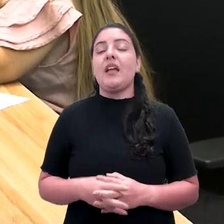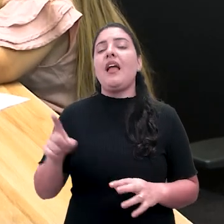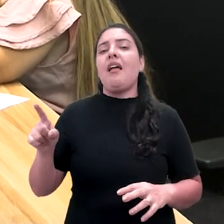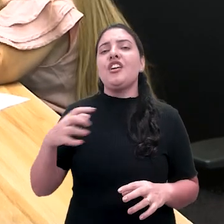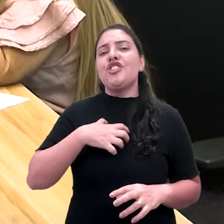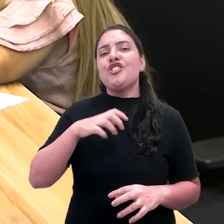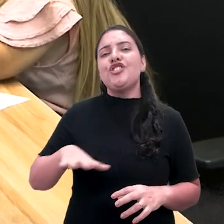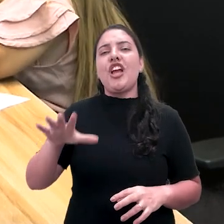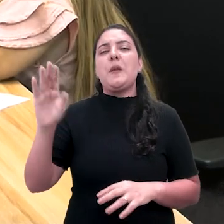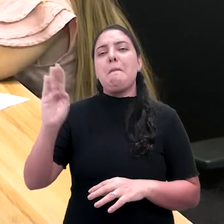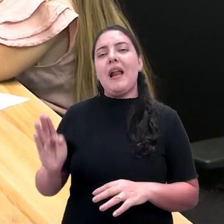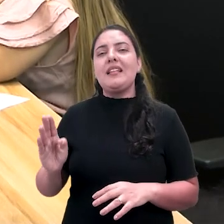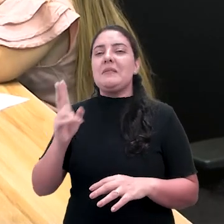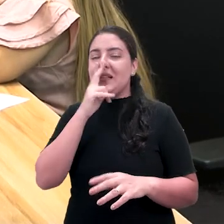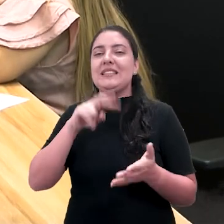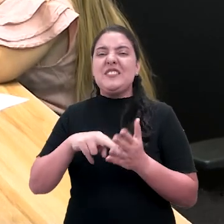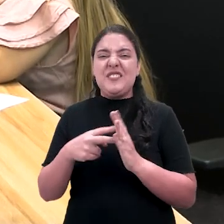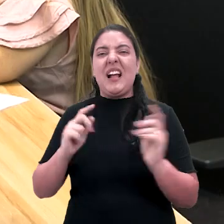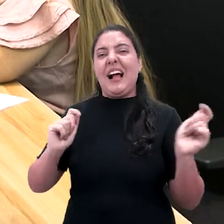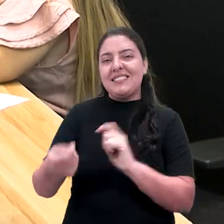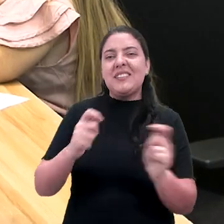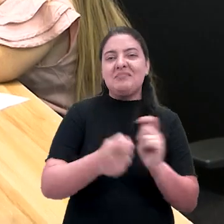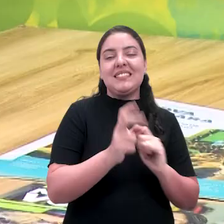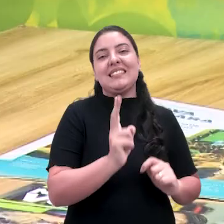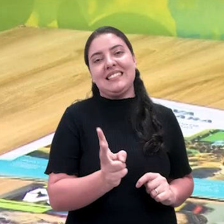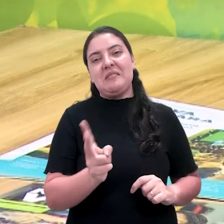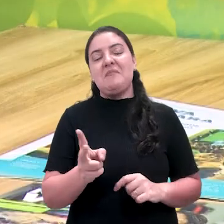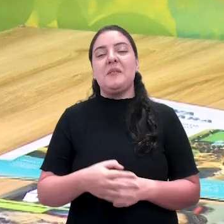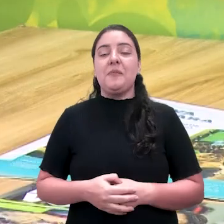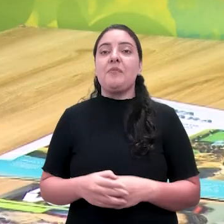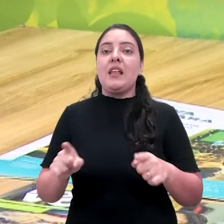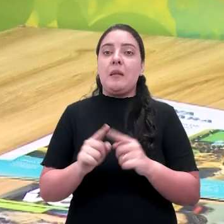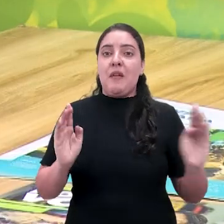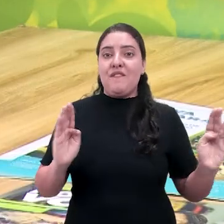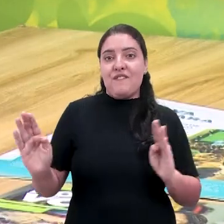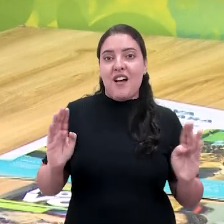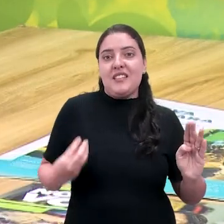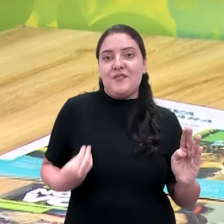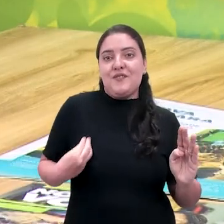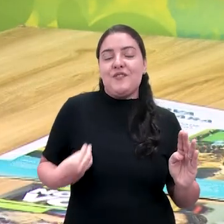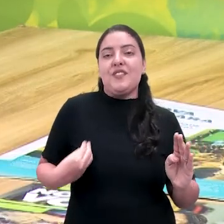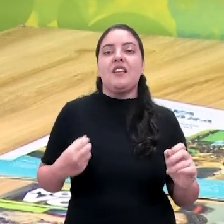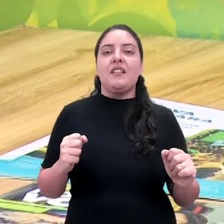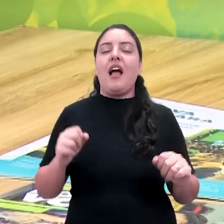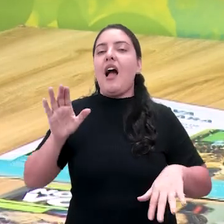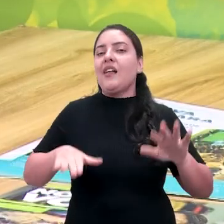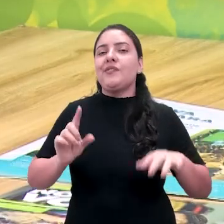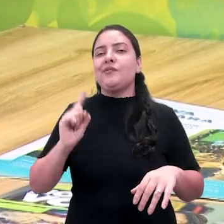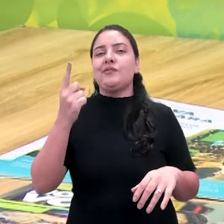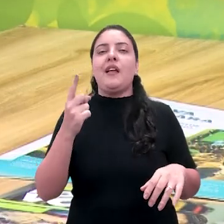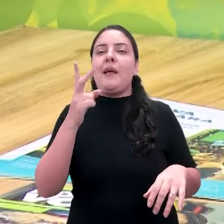jeitinho brasileiro é a cara da pessoa com deficiência. Não é não? Sim. E a fase também que a gente se encontra, né? Isso. Às vezes a gente tá numa fase